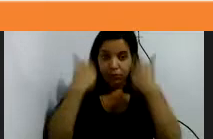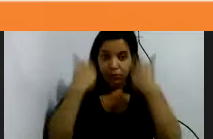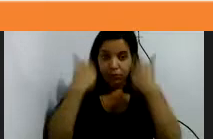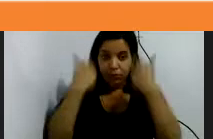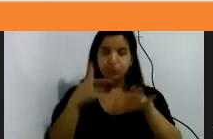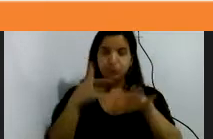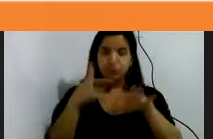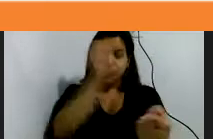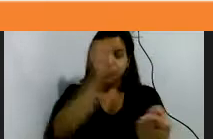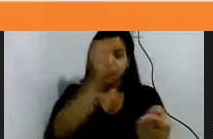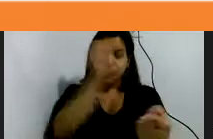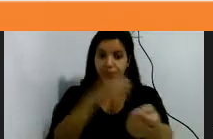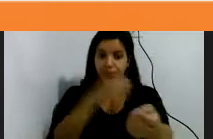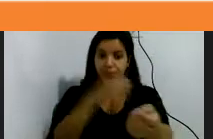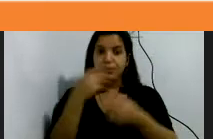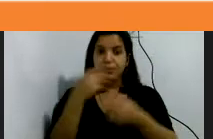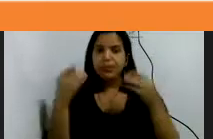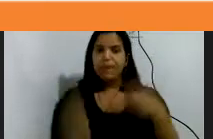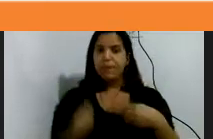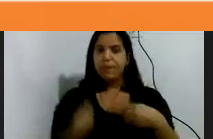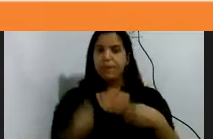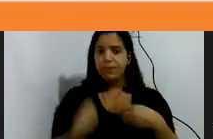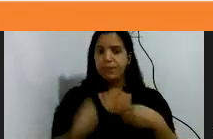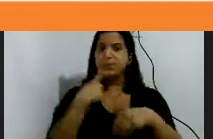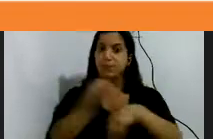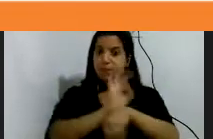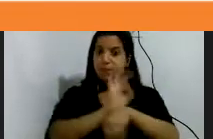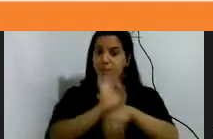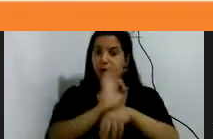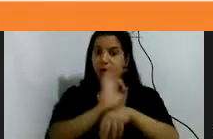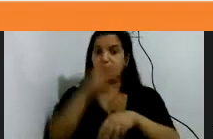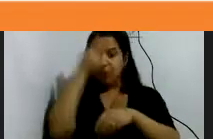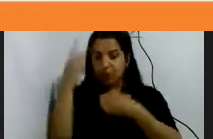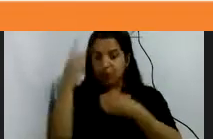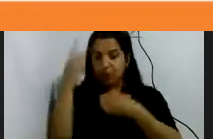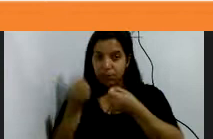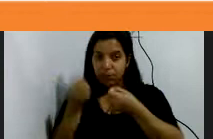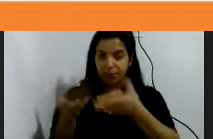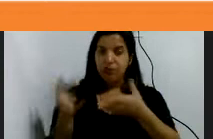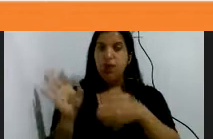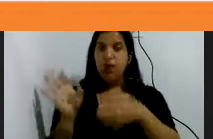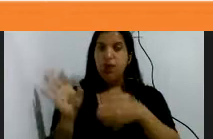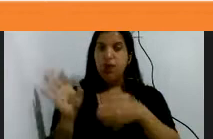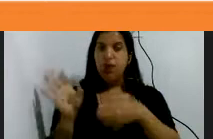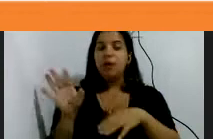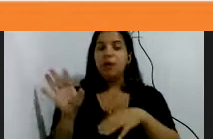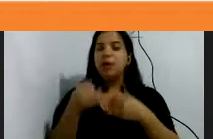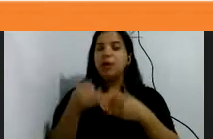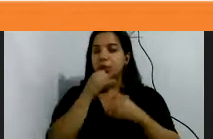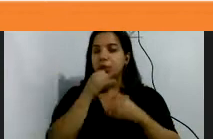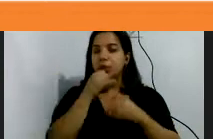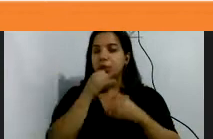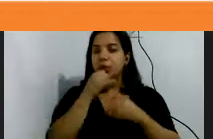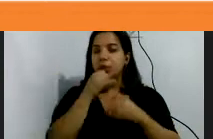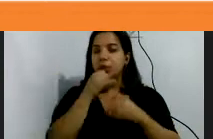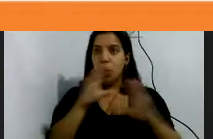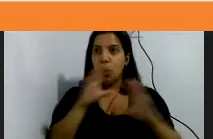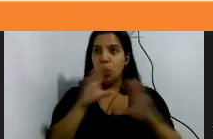recente, agindo em antígenos presentes na hemácia do doador. Então, é aquele caso que eu falei, a gente é do grupo sanguíneo